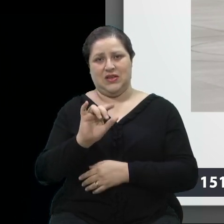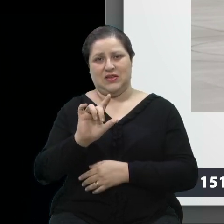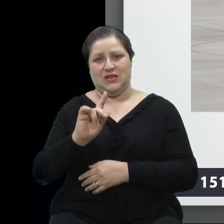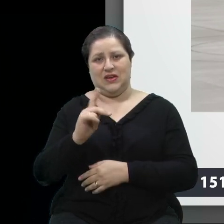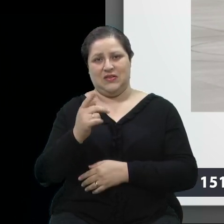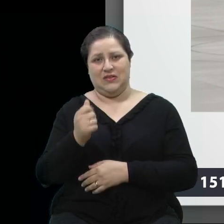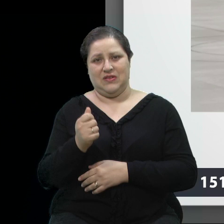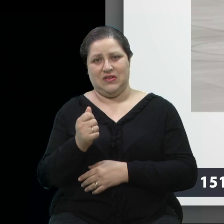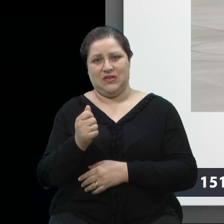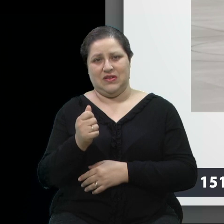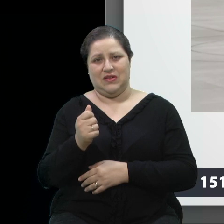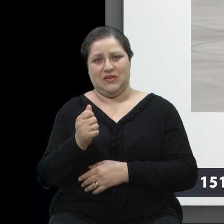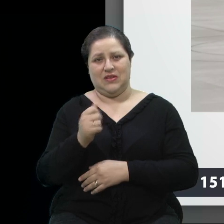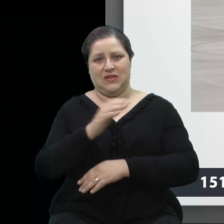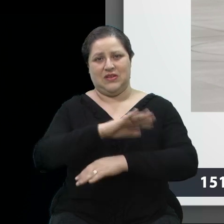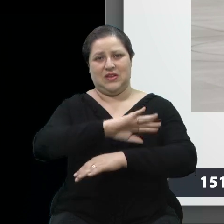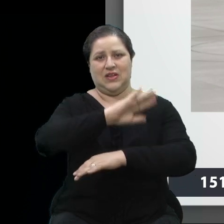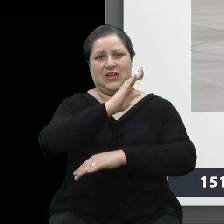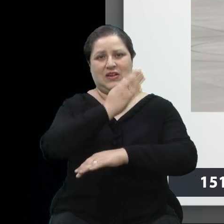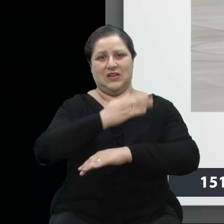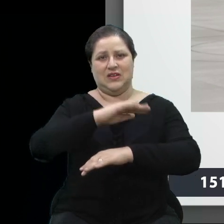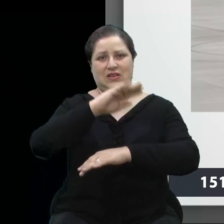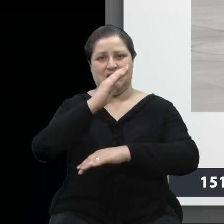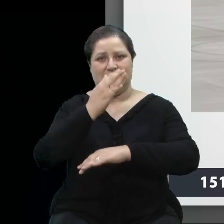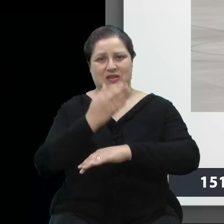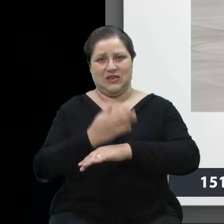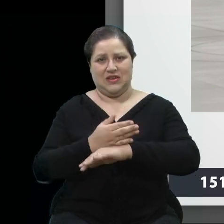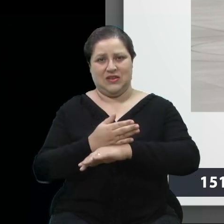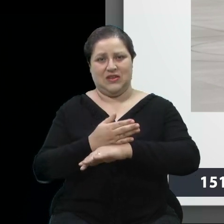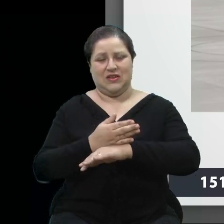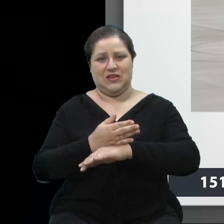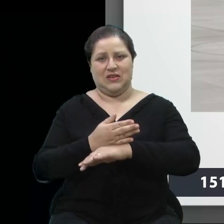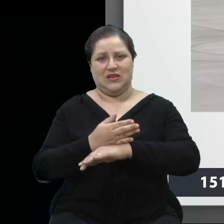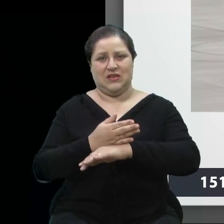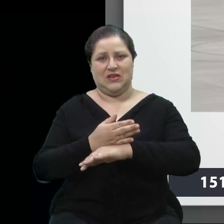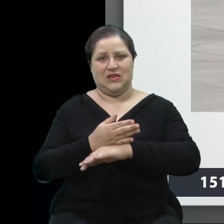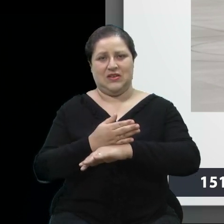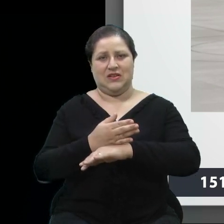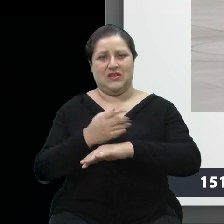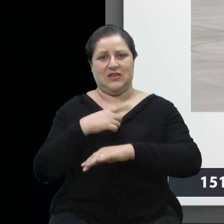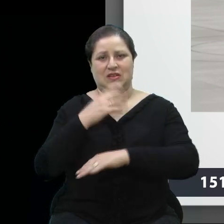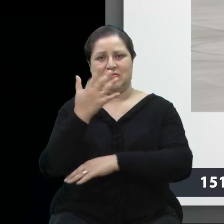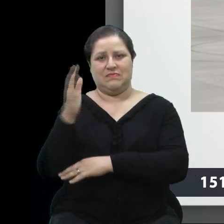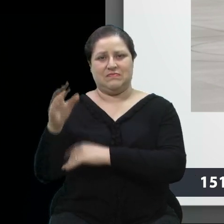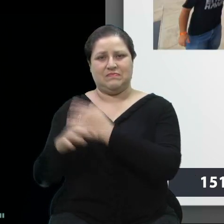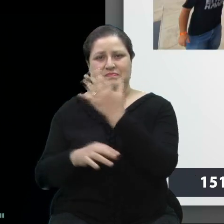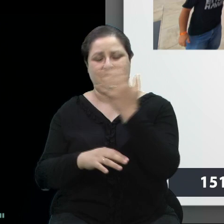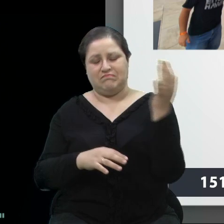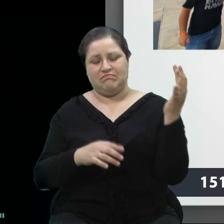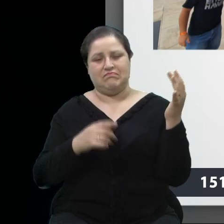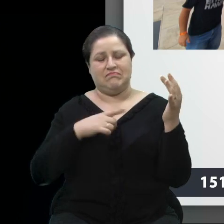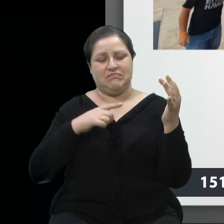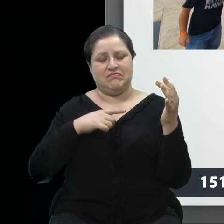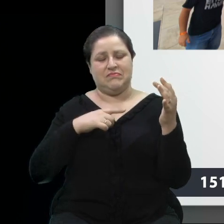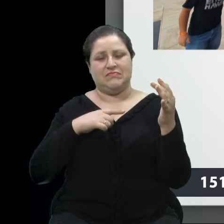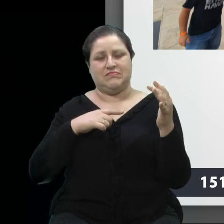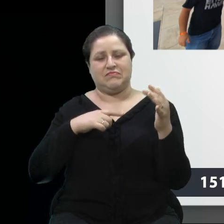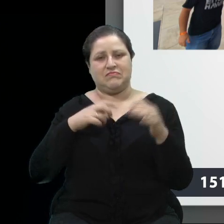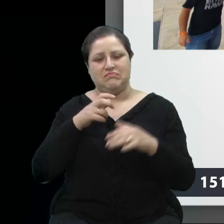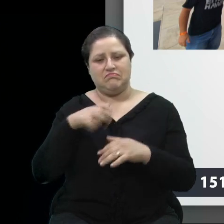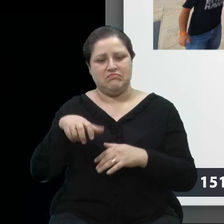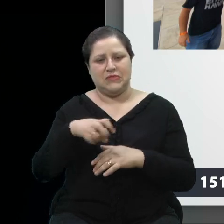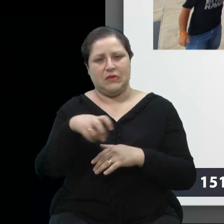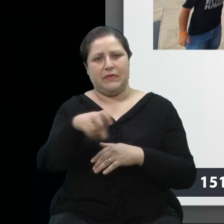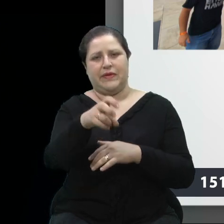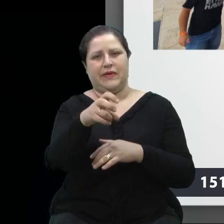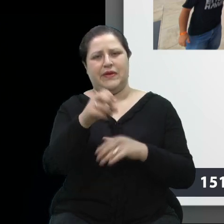novamente um exemplo do futebol de mesa, onde nós tínhamos aqui 6 estados representados. fazendo a prática do turismo esportivo. Então, os